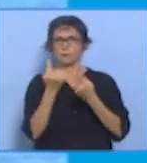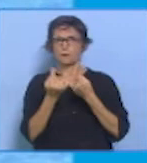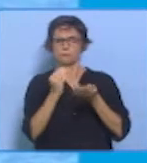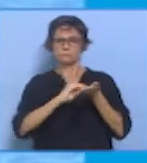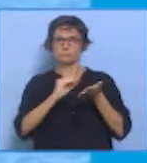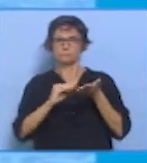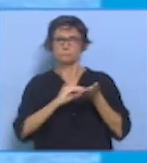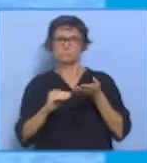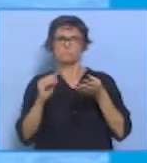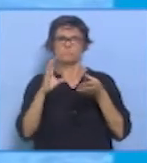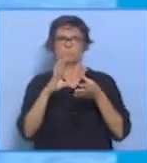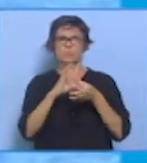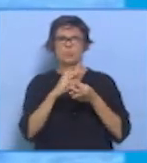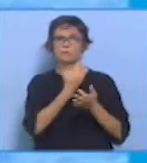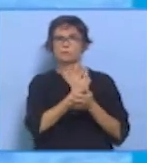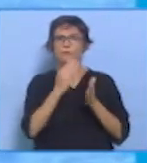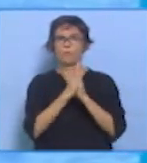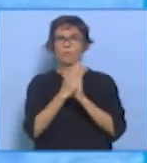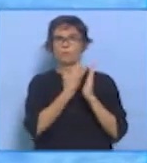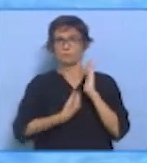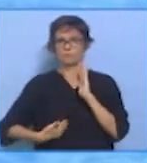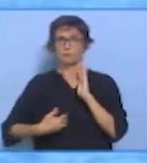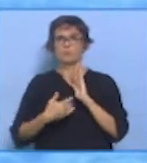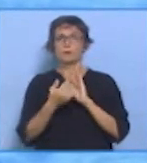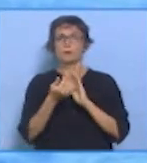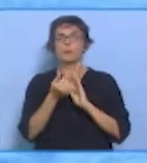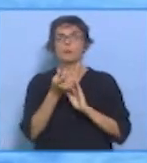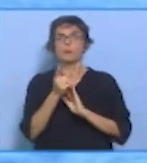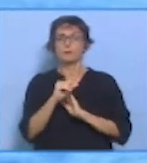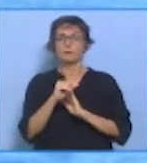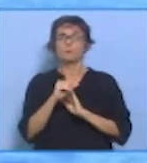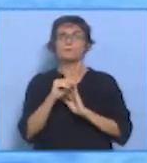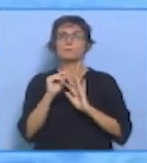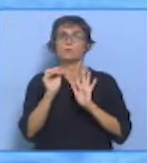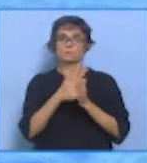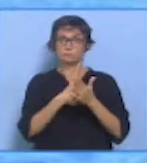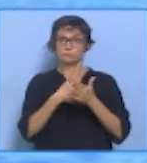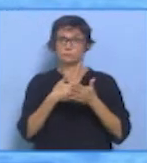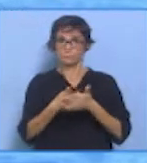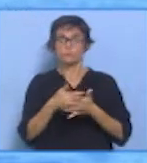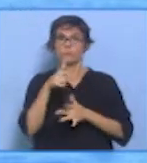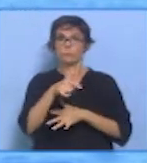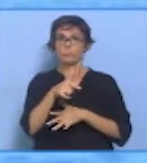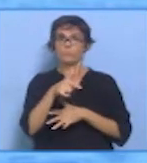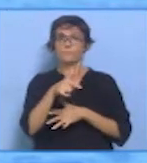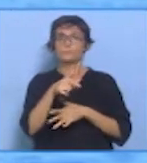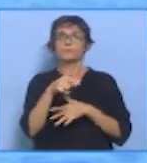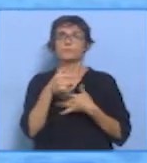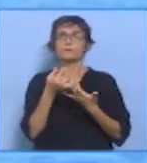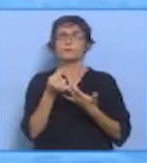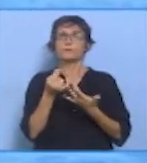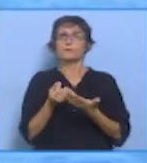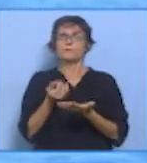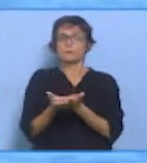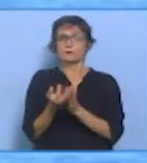protestantes, marcadamente protestantes, daquilo que se chamava o evangelicalismo, Thomas Scott entre eles, que lhe deu uma